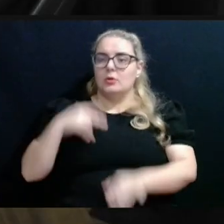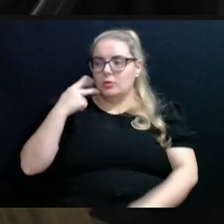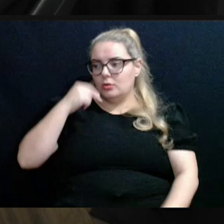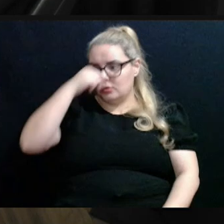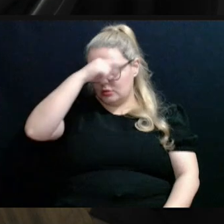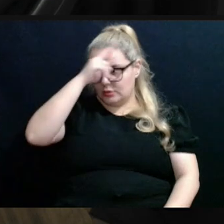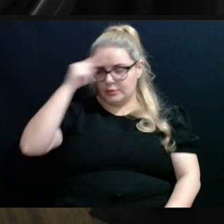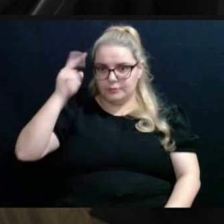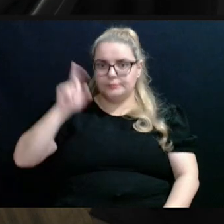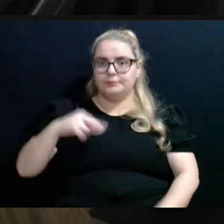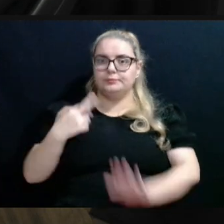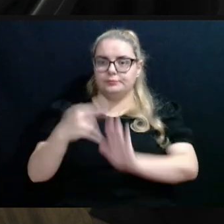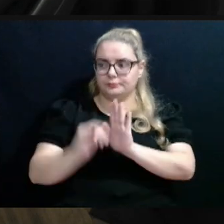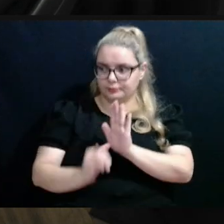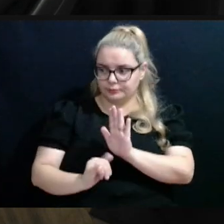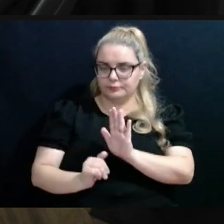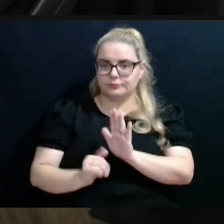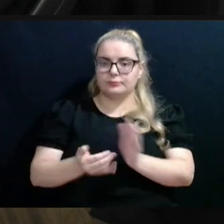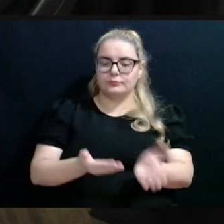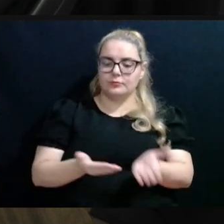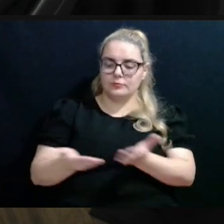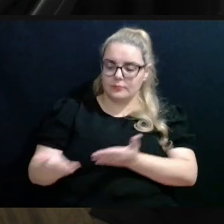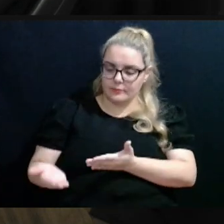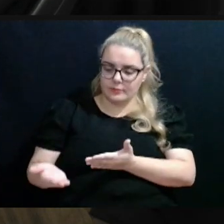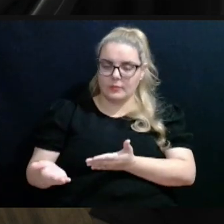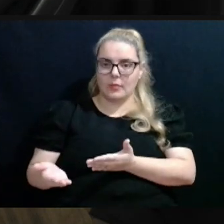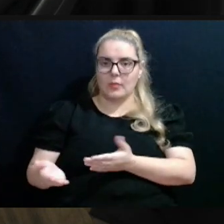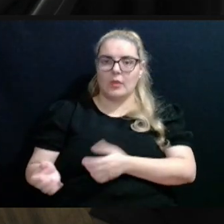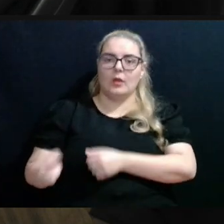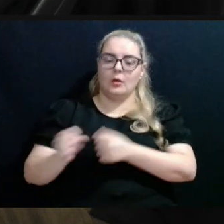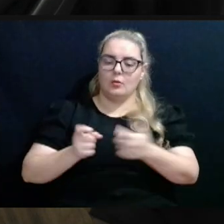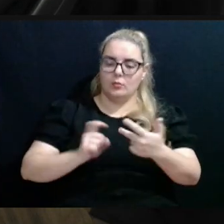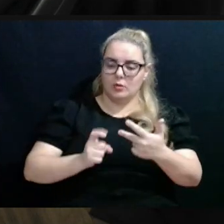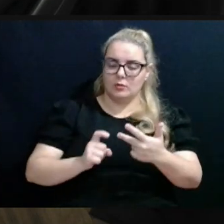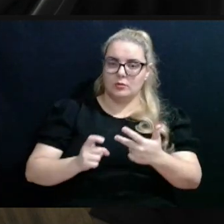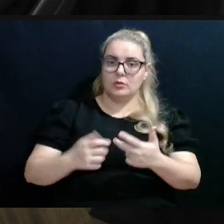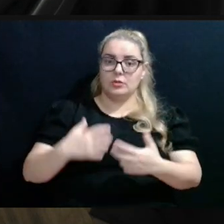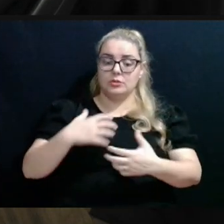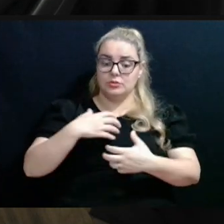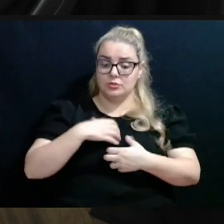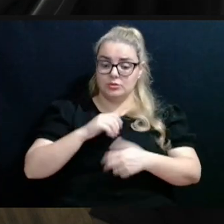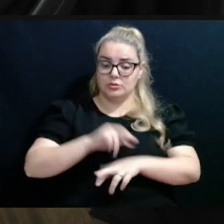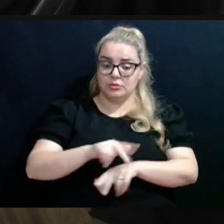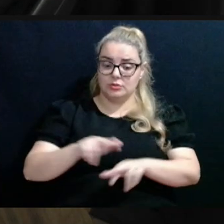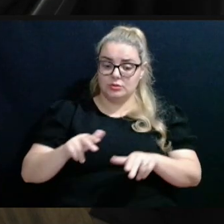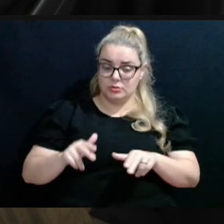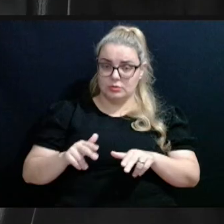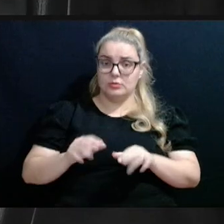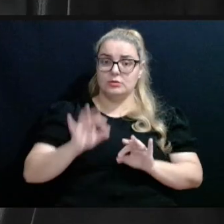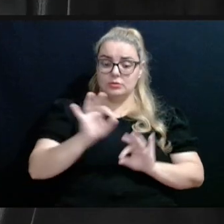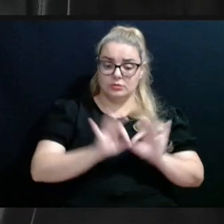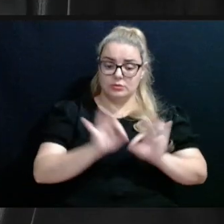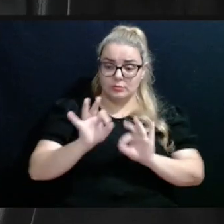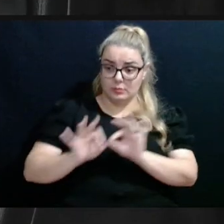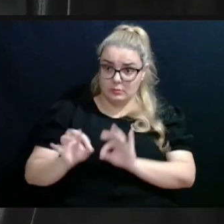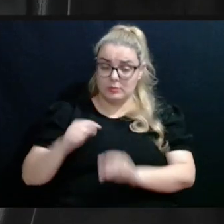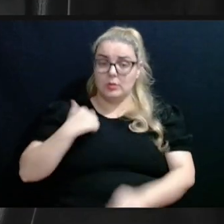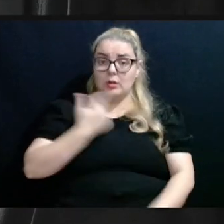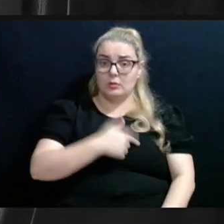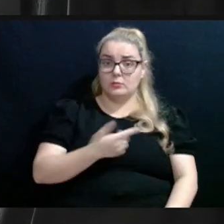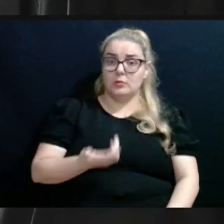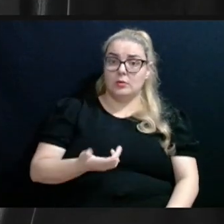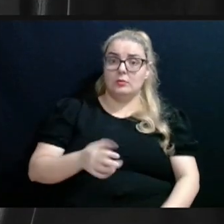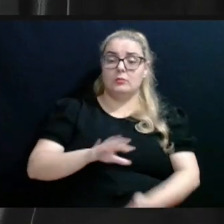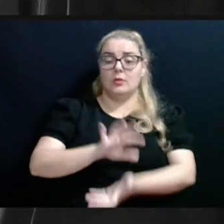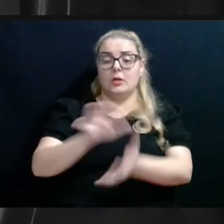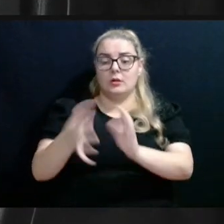o relator, apresentar ao Poder Executivo formas de nós nos prepararmos para a reforma tributária